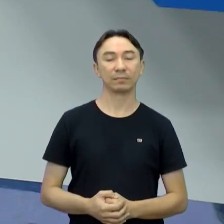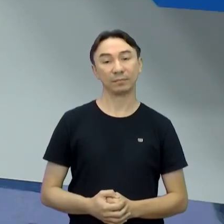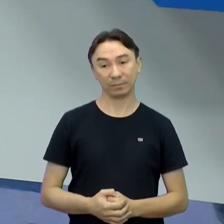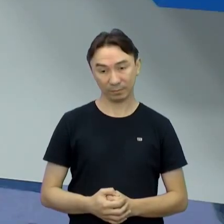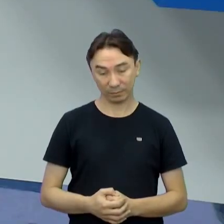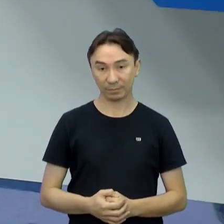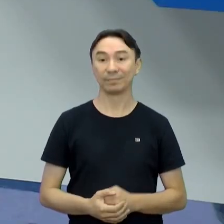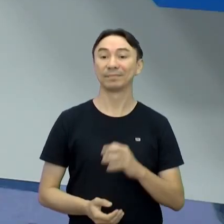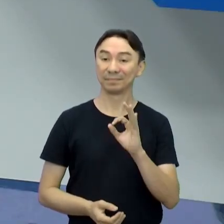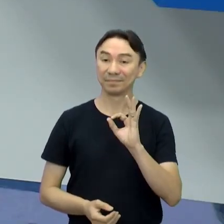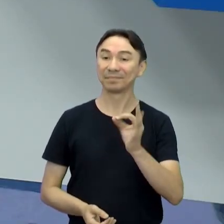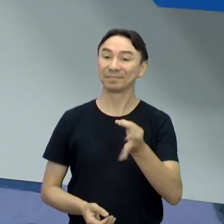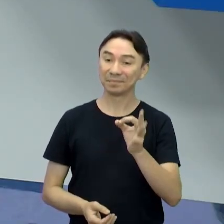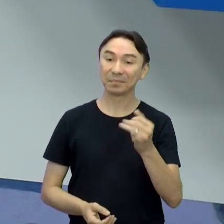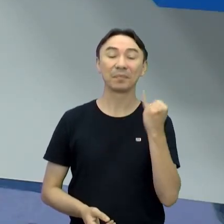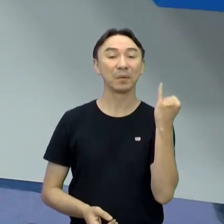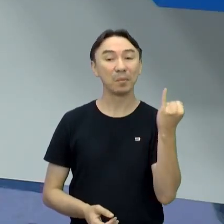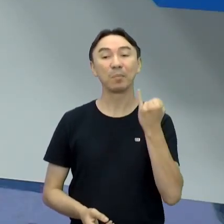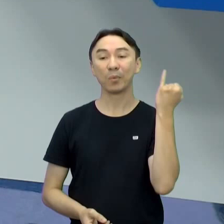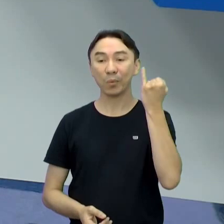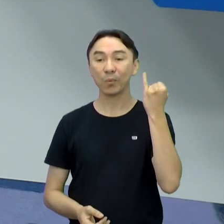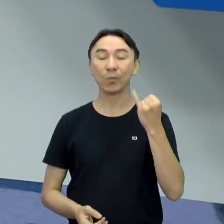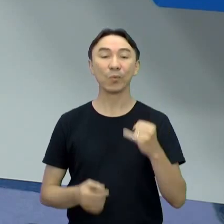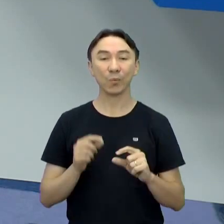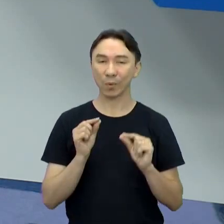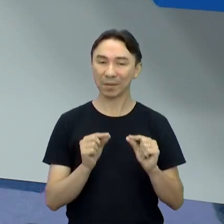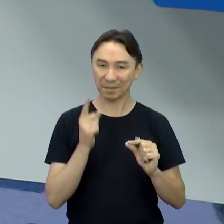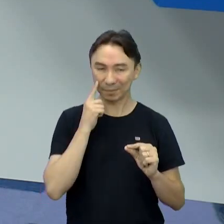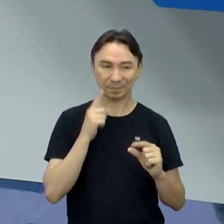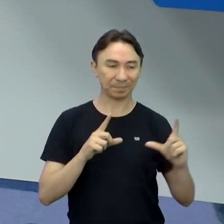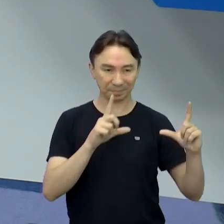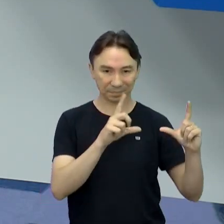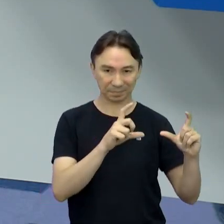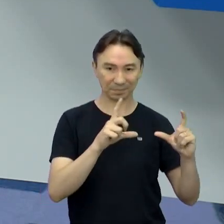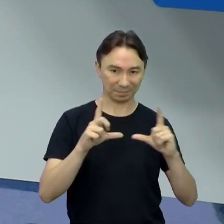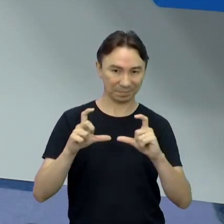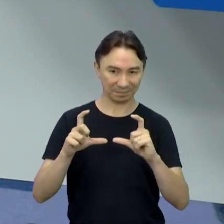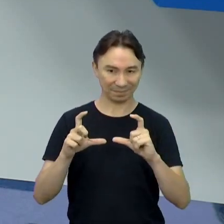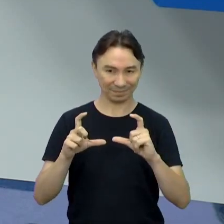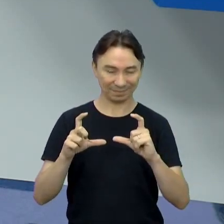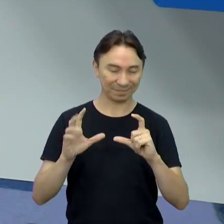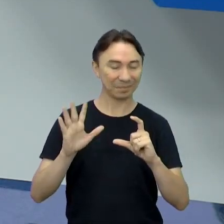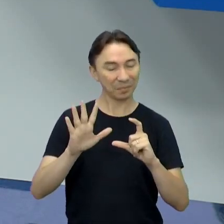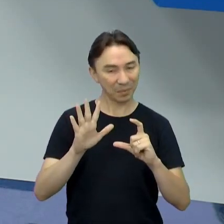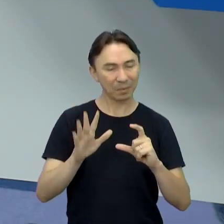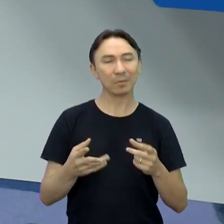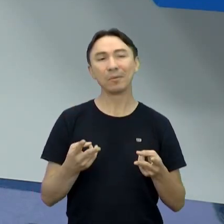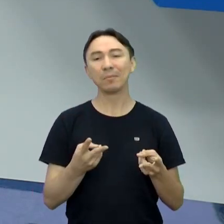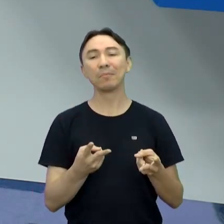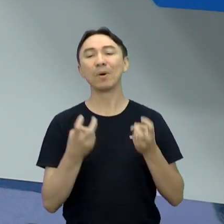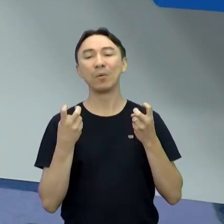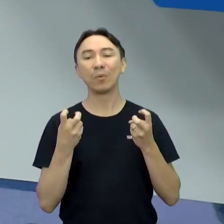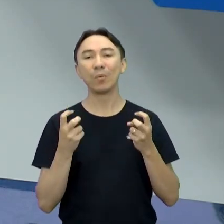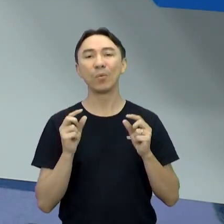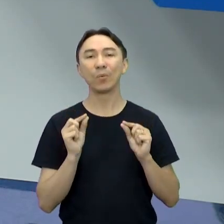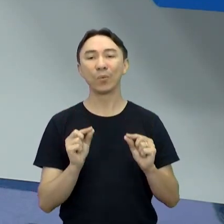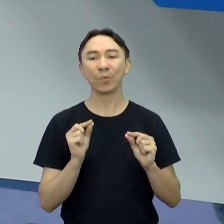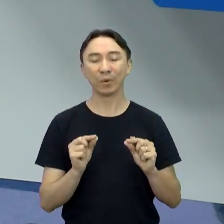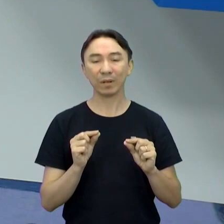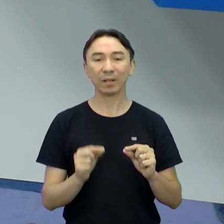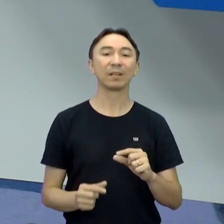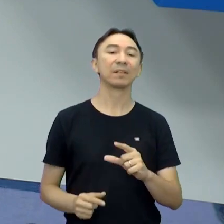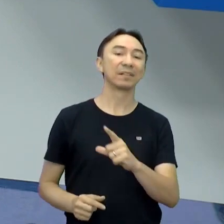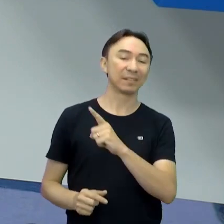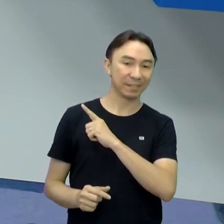Pois é, o importante nessas imagens é que vocês tenham percebido que elas estão sofrendo